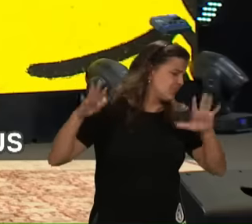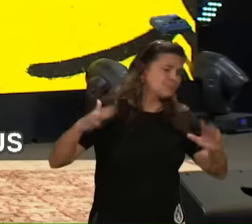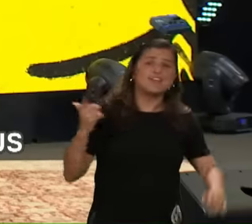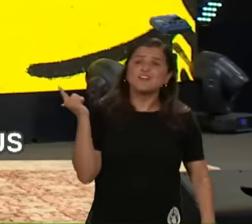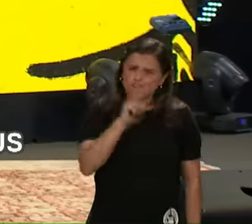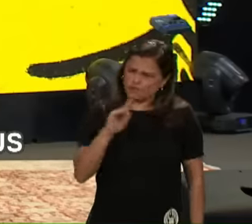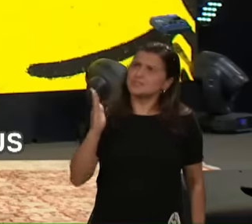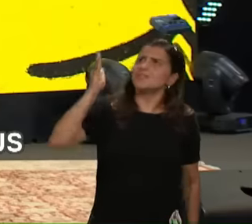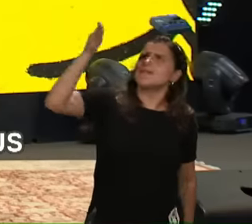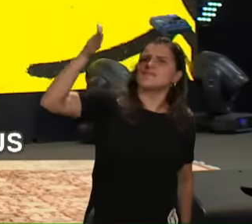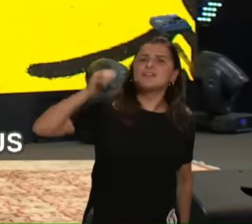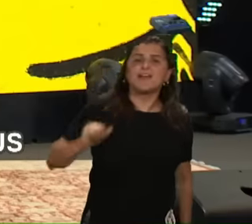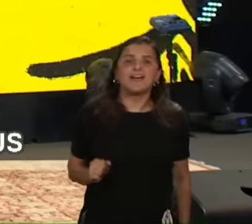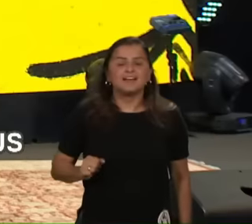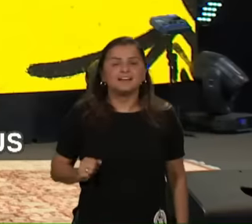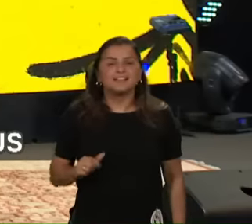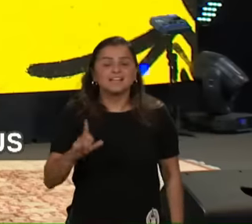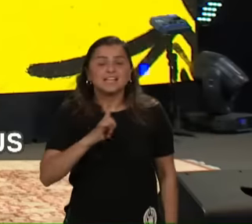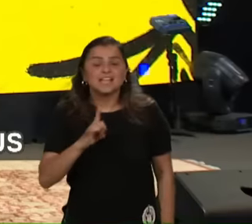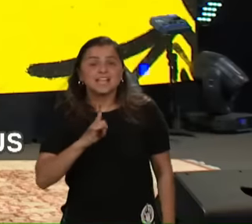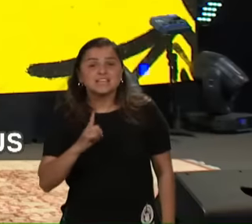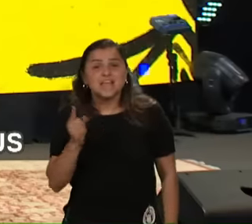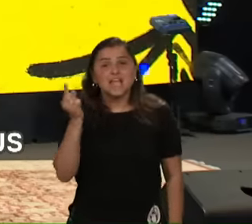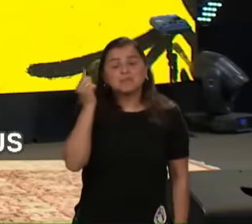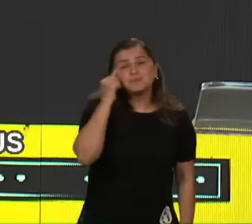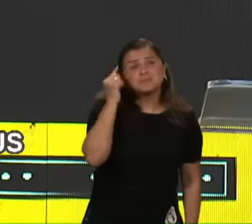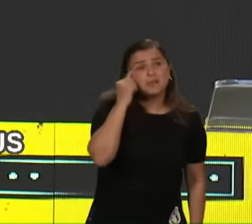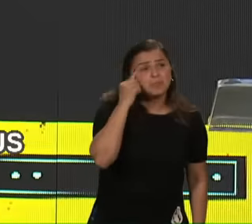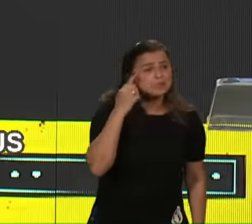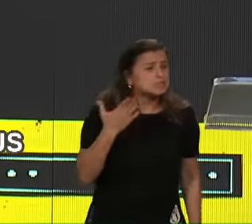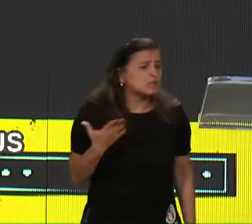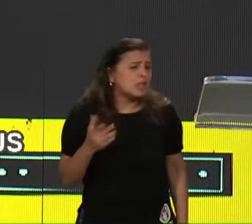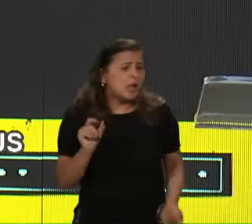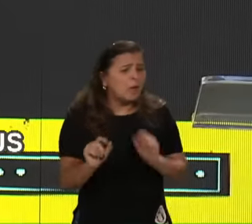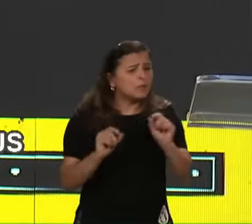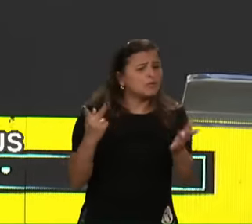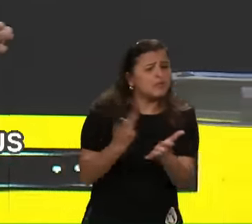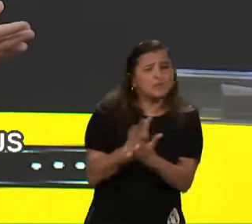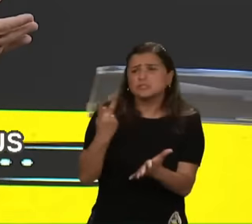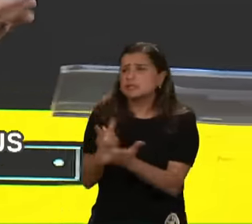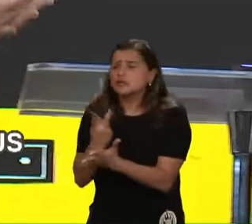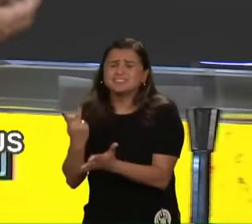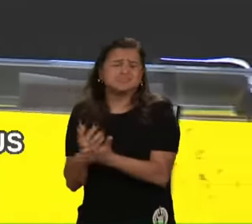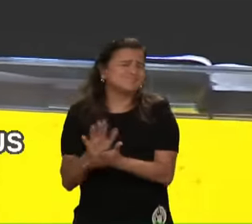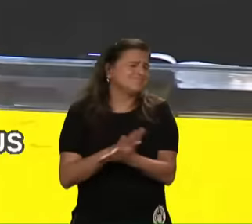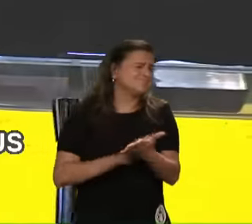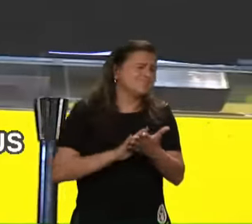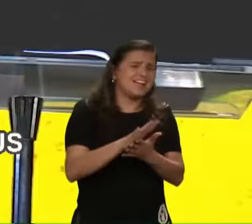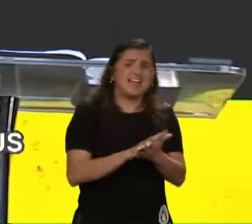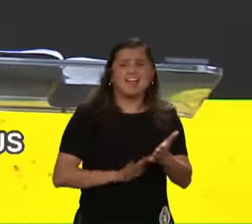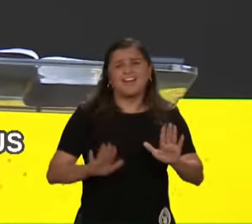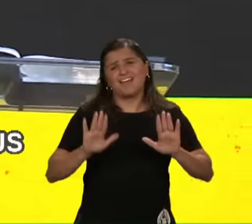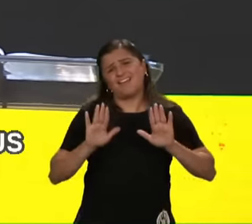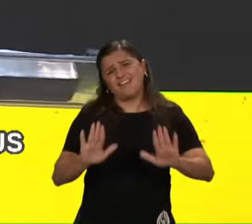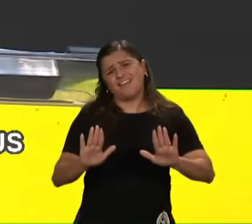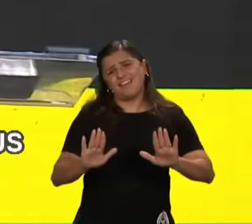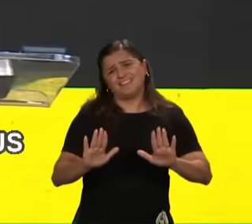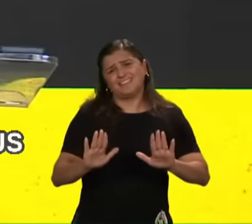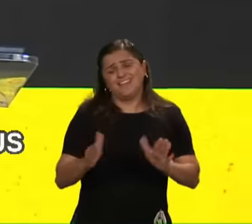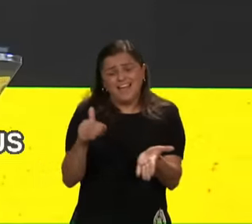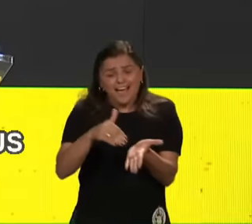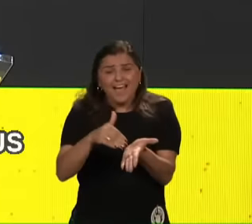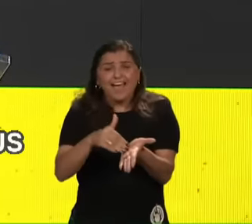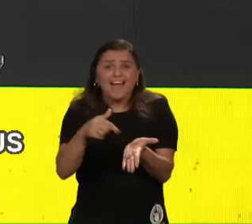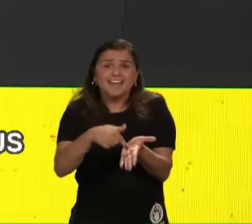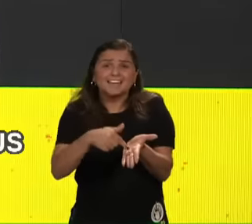lá. Tem gente que fica cheio de tantas coisas que não tem nada. Mas aqui está a essência da